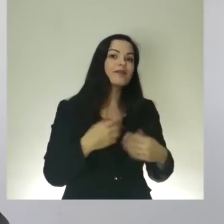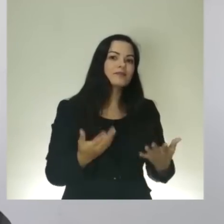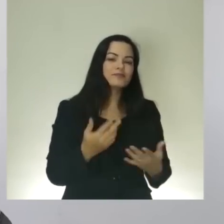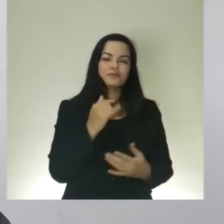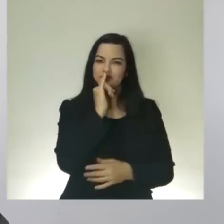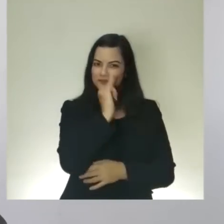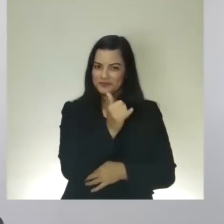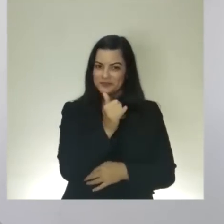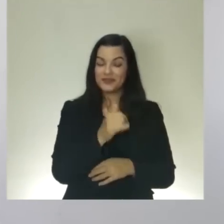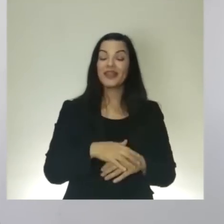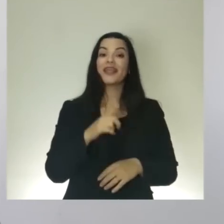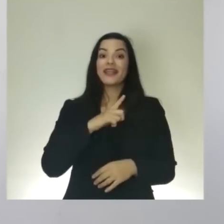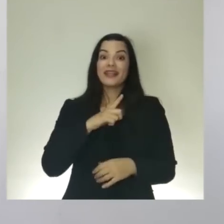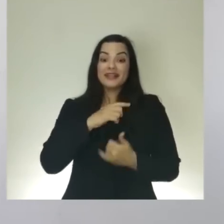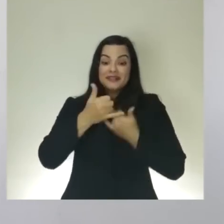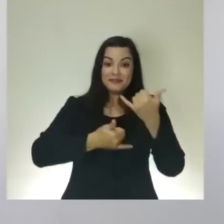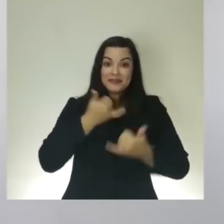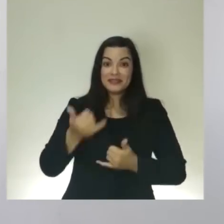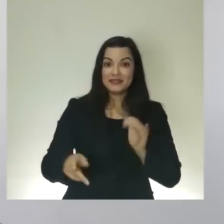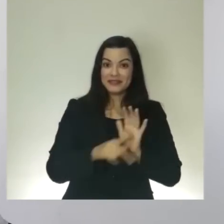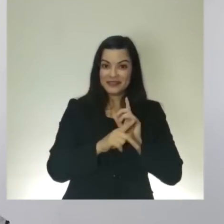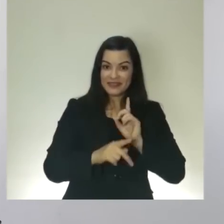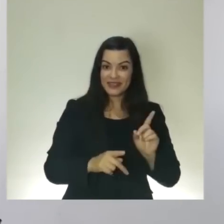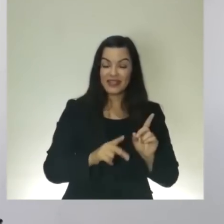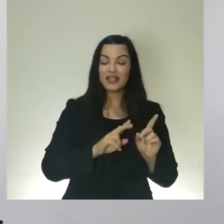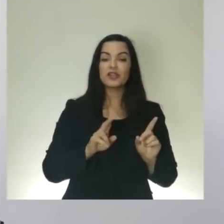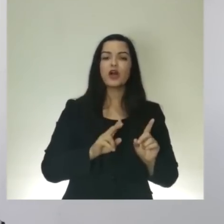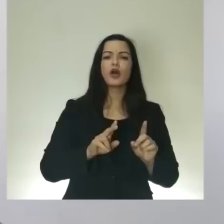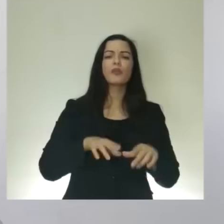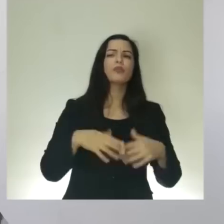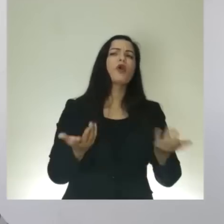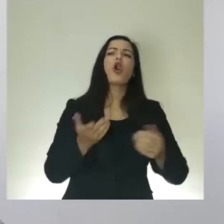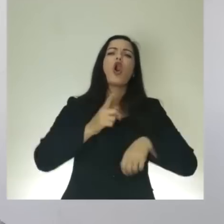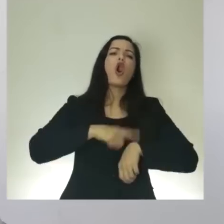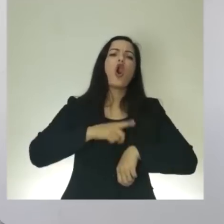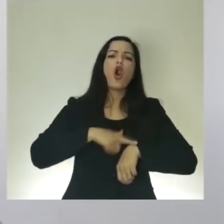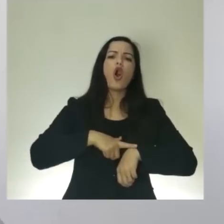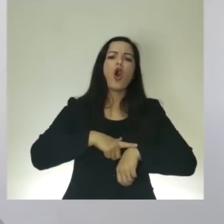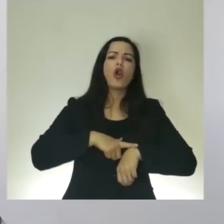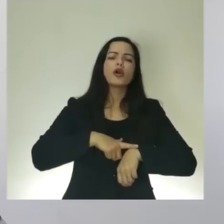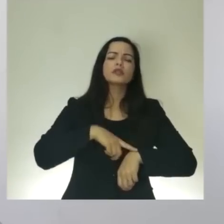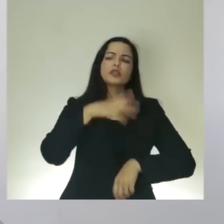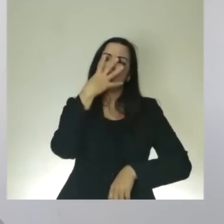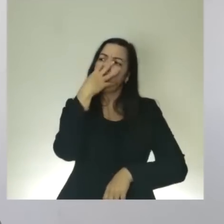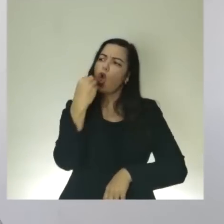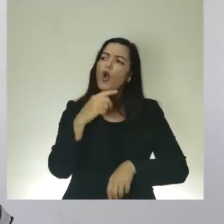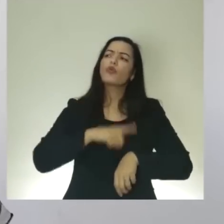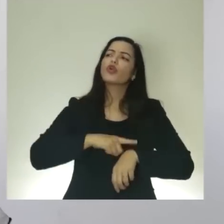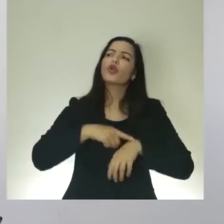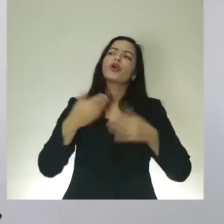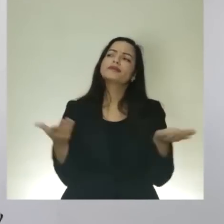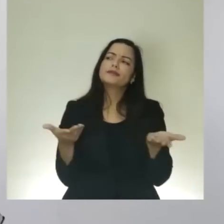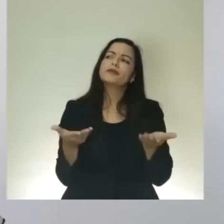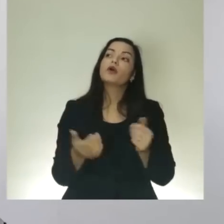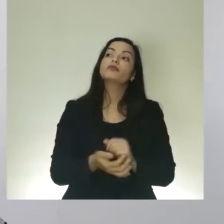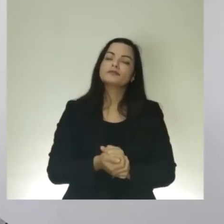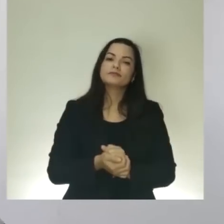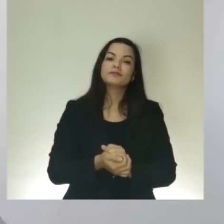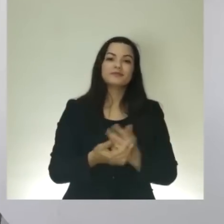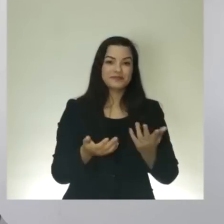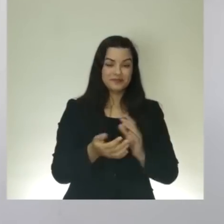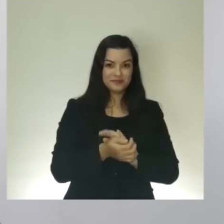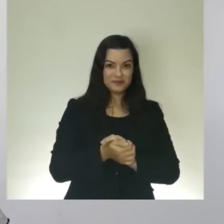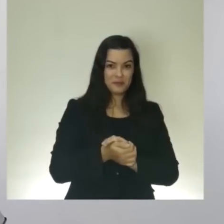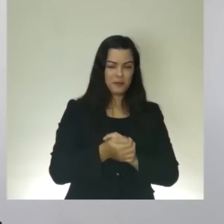uma brincadeira lá chamada Que Horas São Seu Lobo? Como que funciona essa brincadeira? Uma criança fica